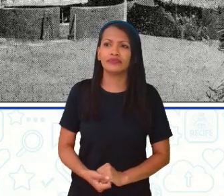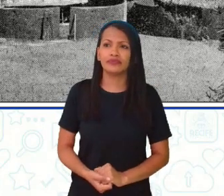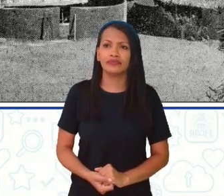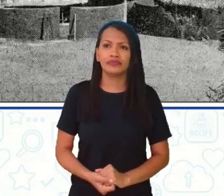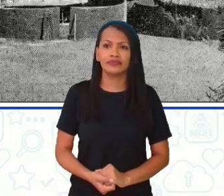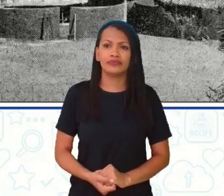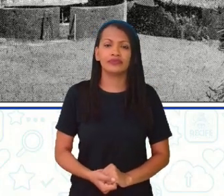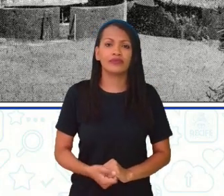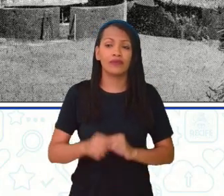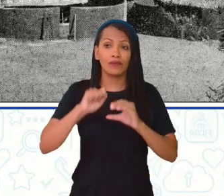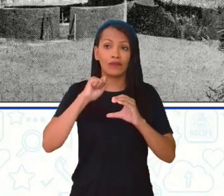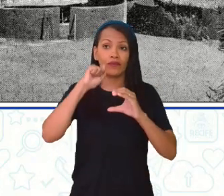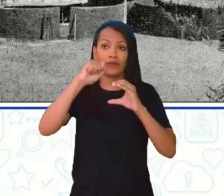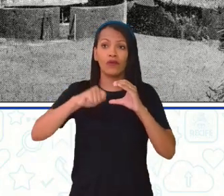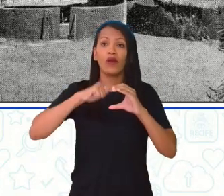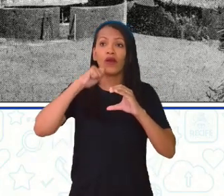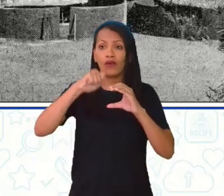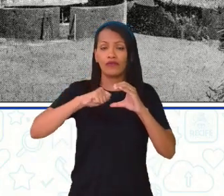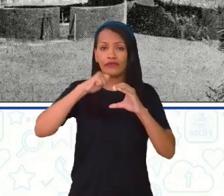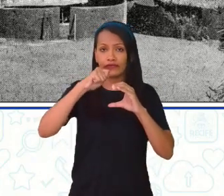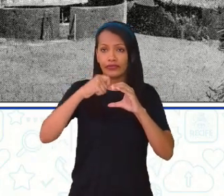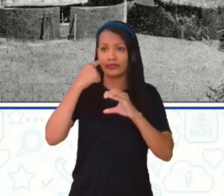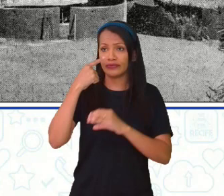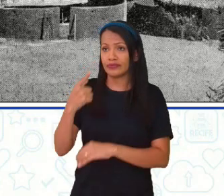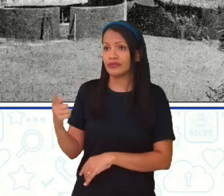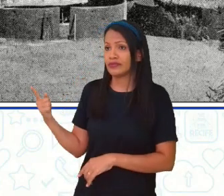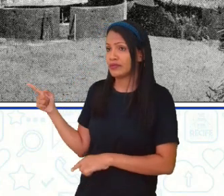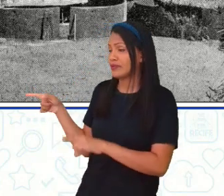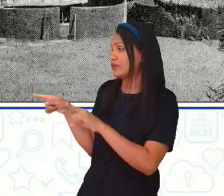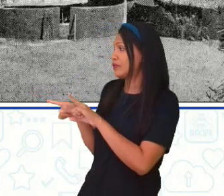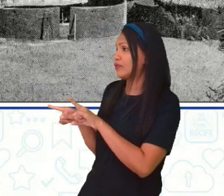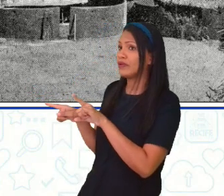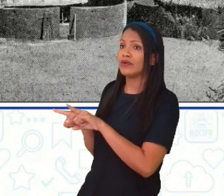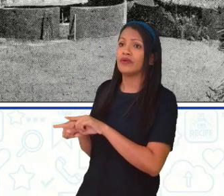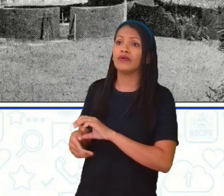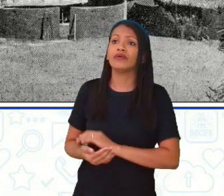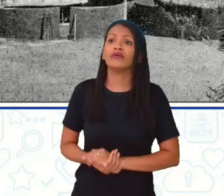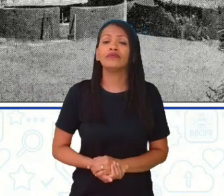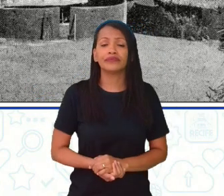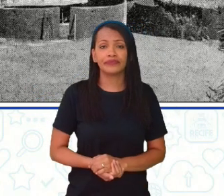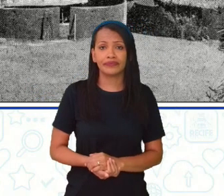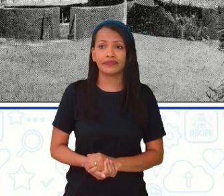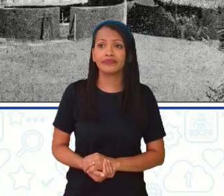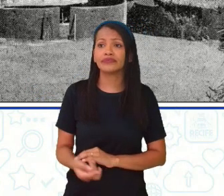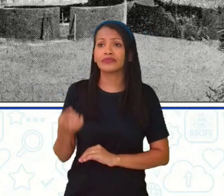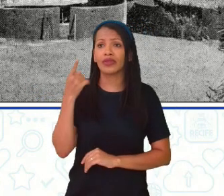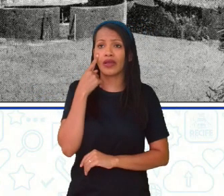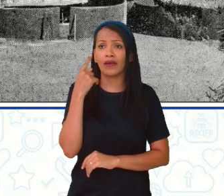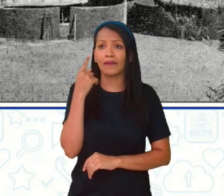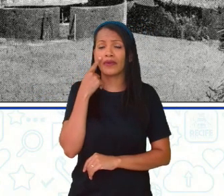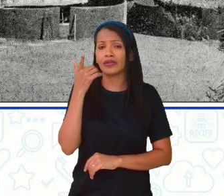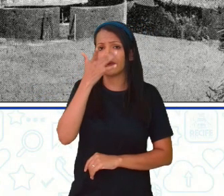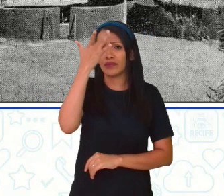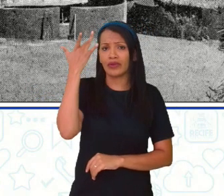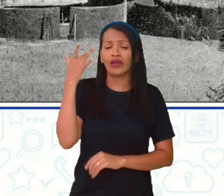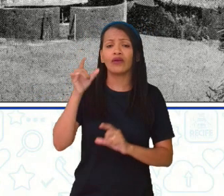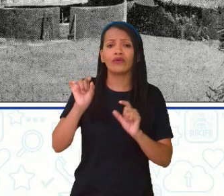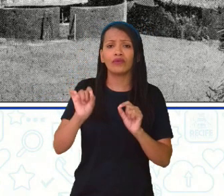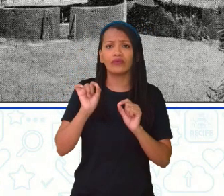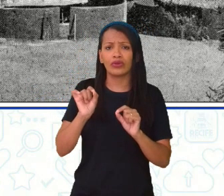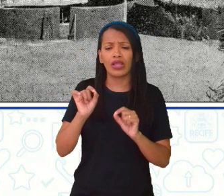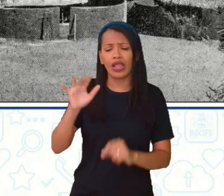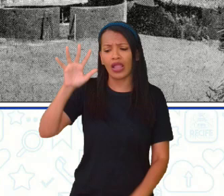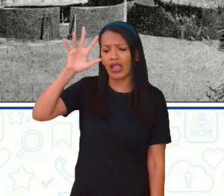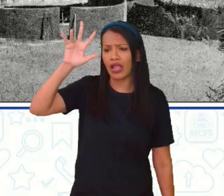um videozinho curto. De lado eu trago uma imagem, né? De um orixá africano. Eu trago aí